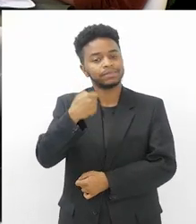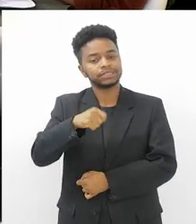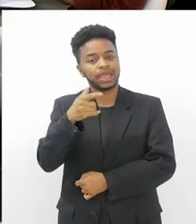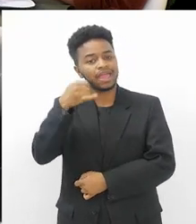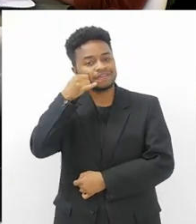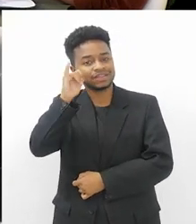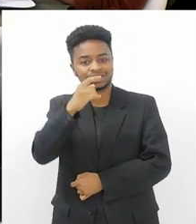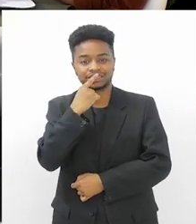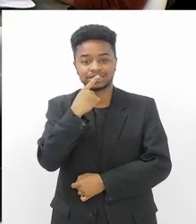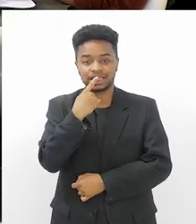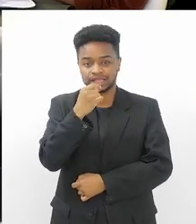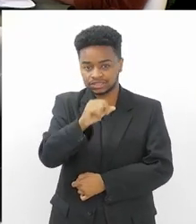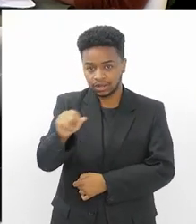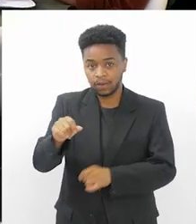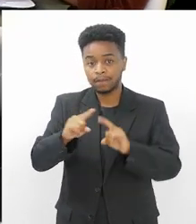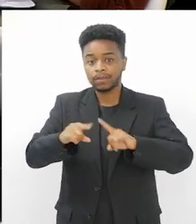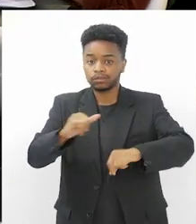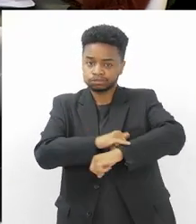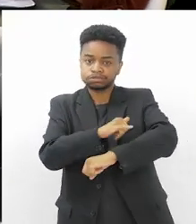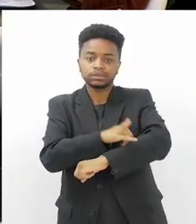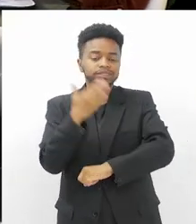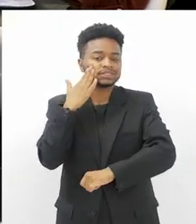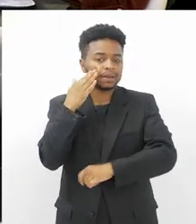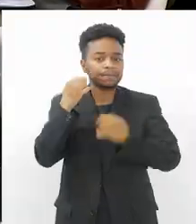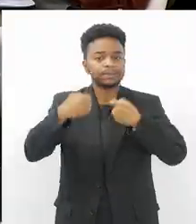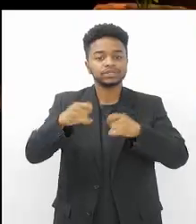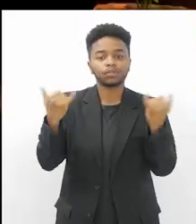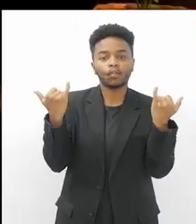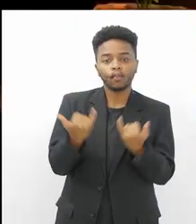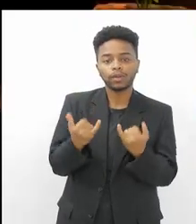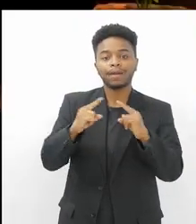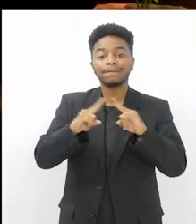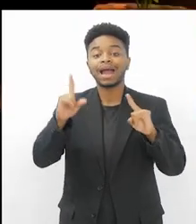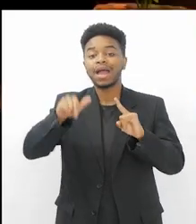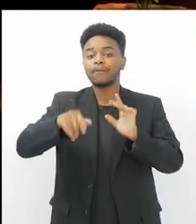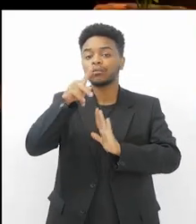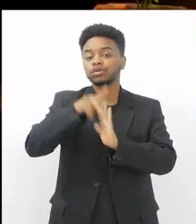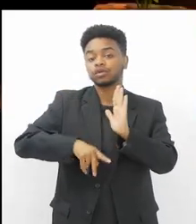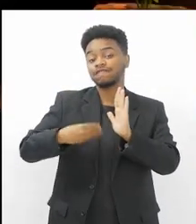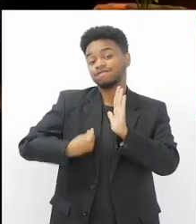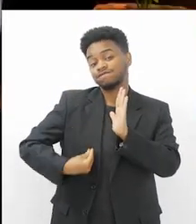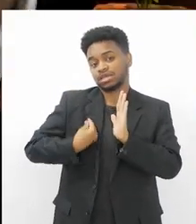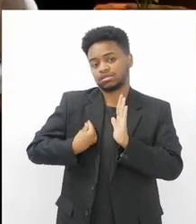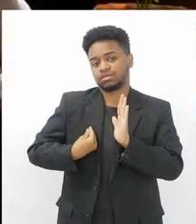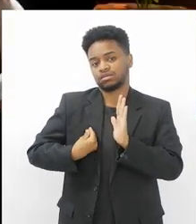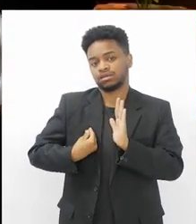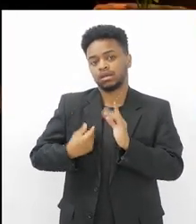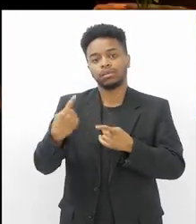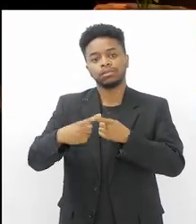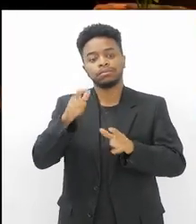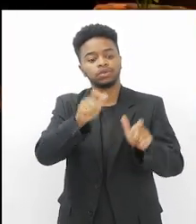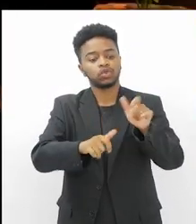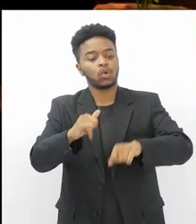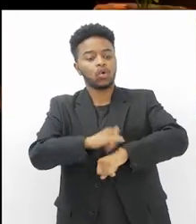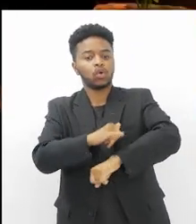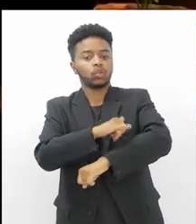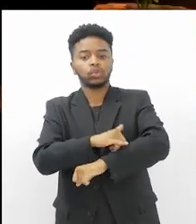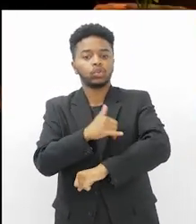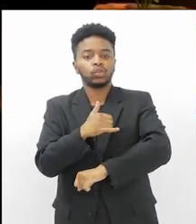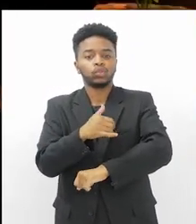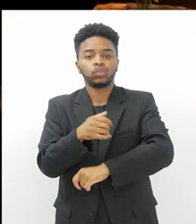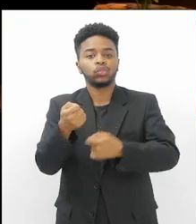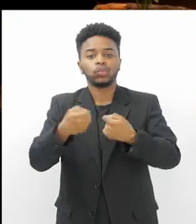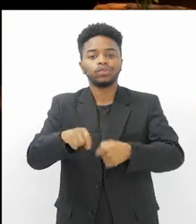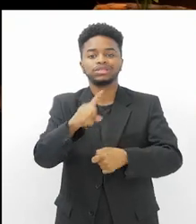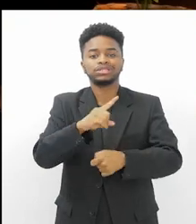E o obeso sabe que ele tem que fazer dieta. Agora, isto é um projeto de vida. O